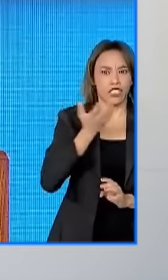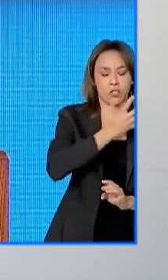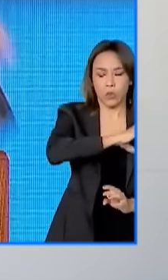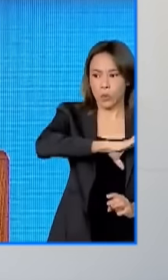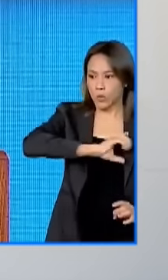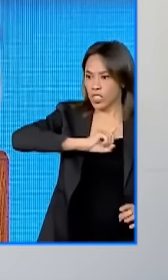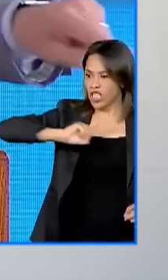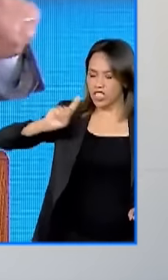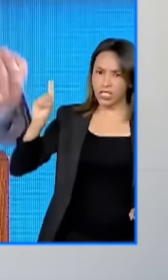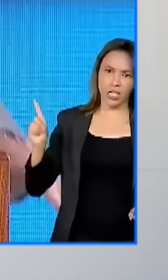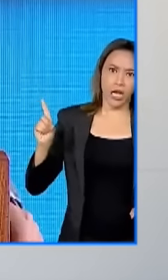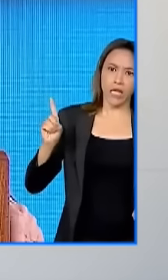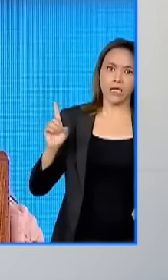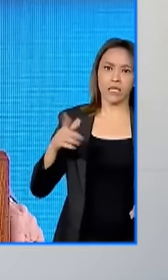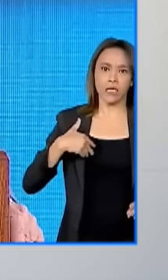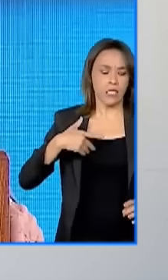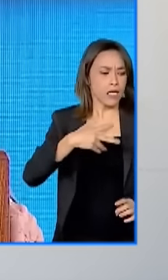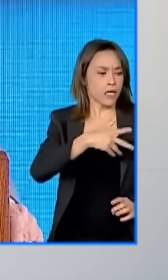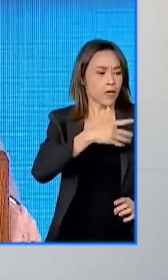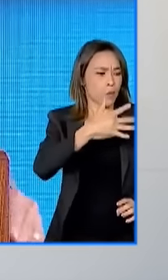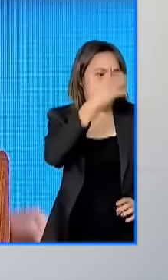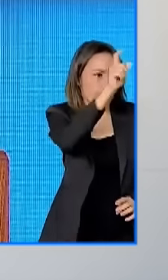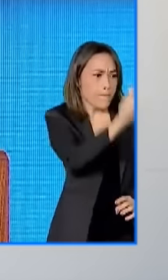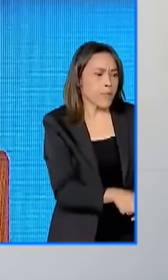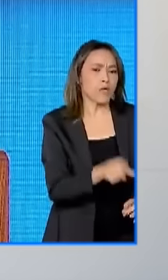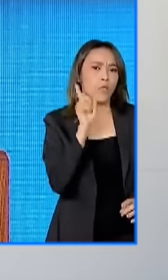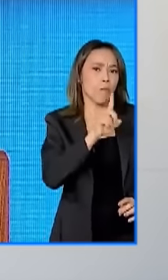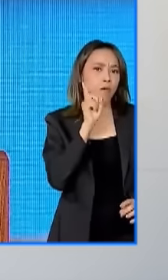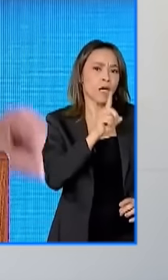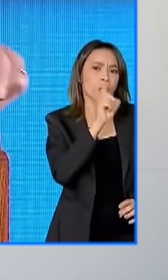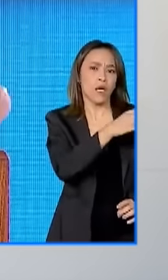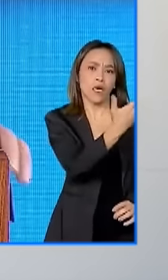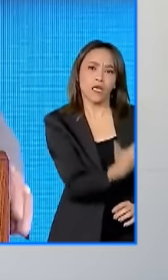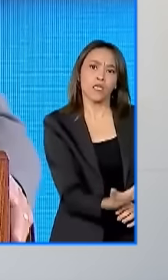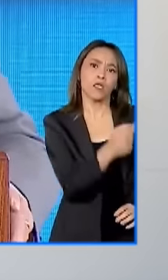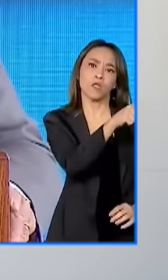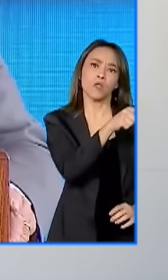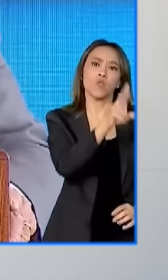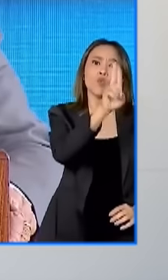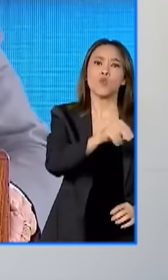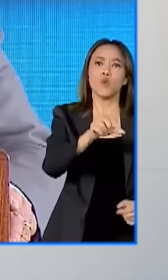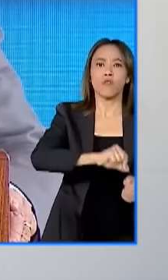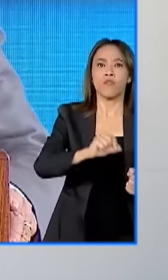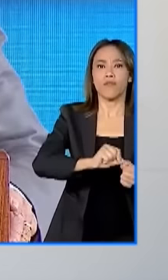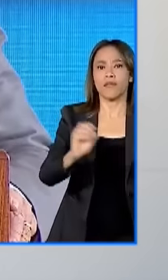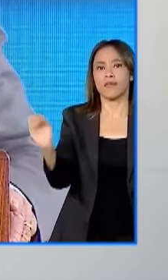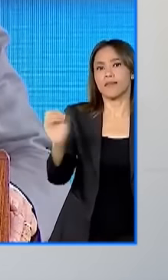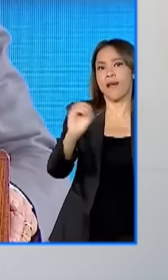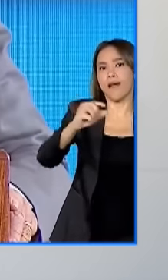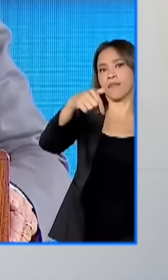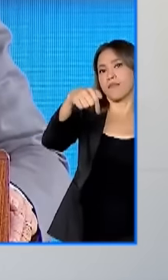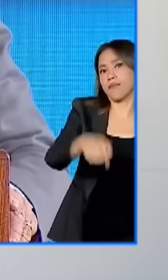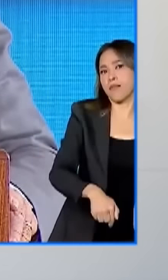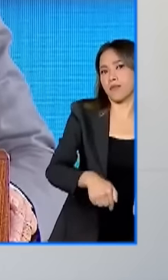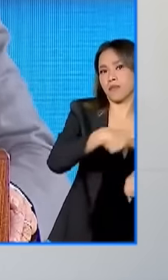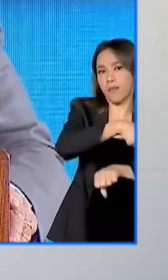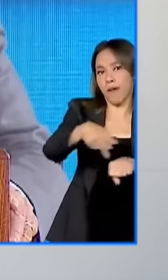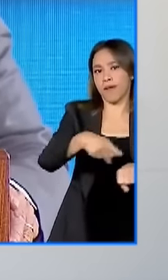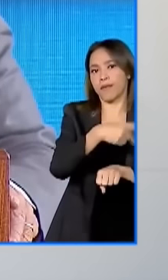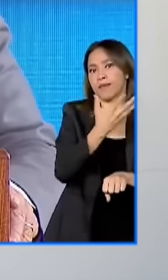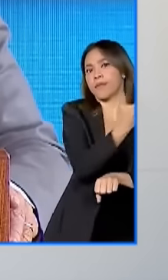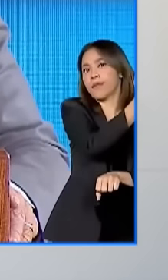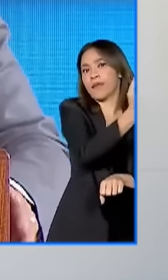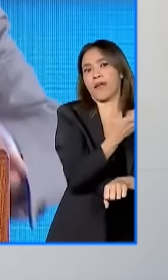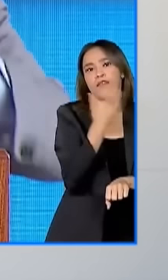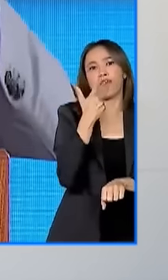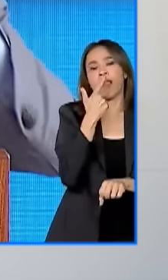a intenção do Lira ali? Esse grupo de trabalho, essa comissão, não é uma comissão especial, não é formada só por deputados. Ali pode ter deputado, pode ter especialista,